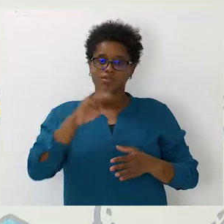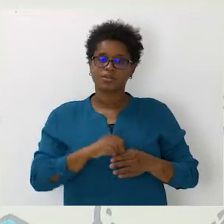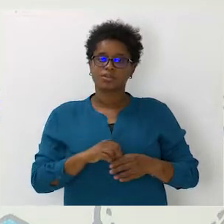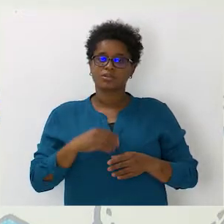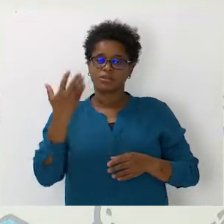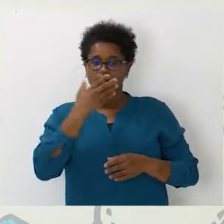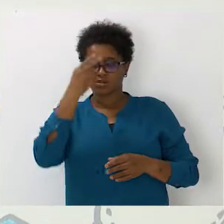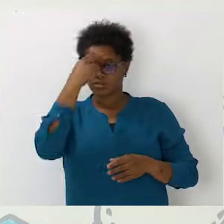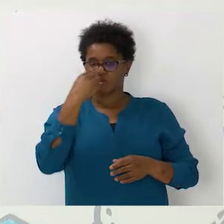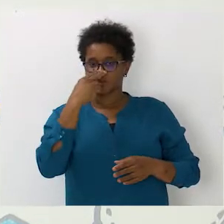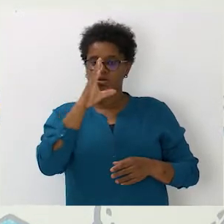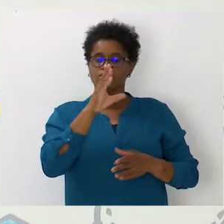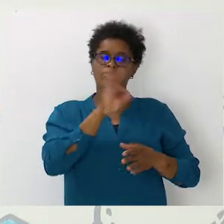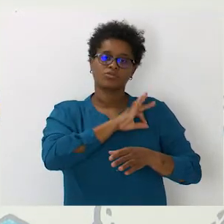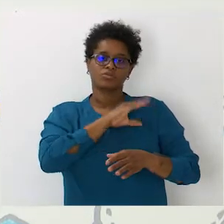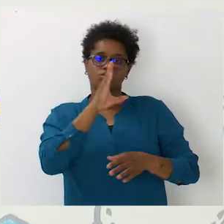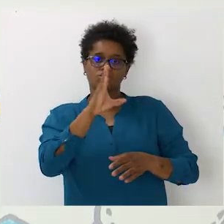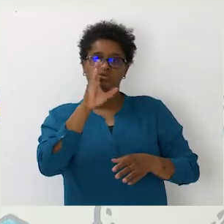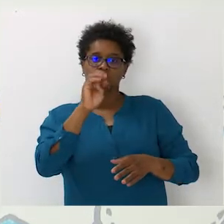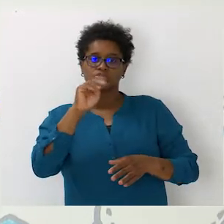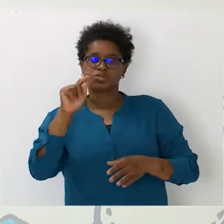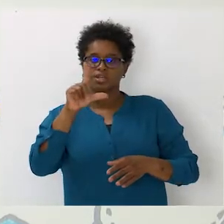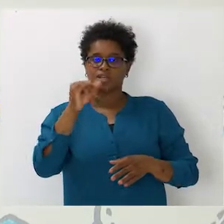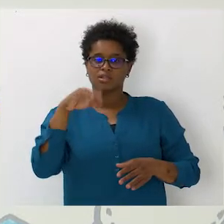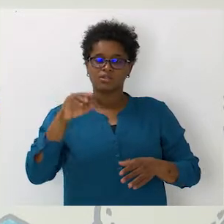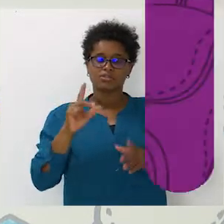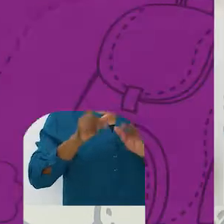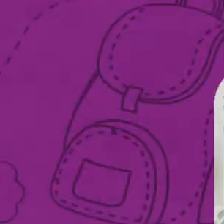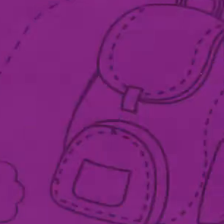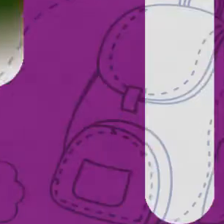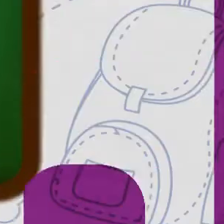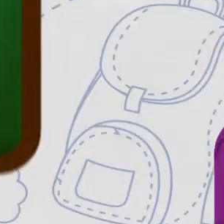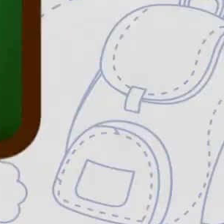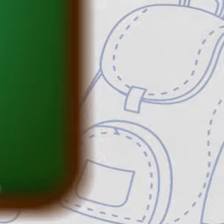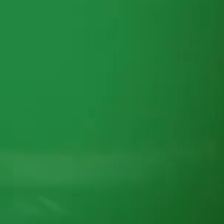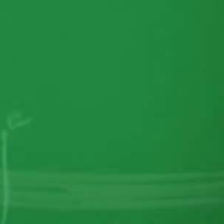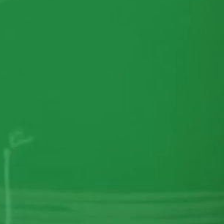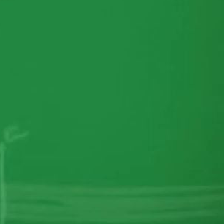aula de História com o professor Zelino Furtado. Portanto, vamos a isto.